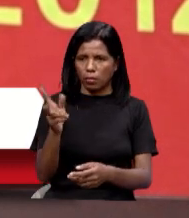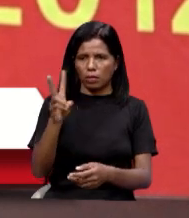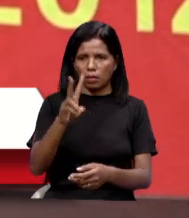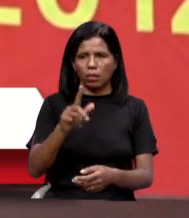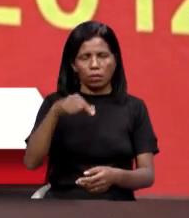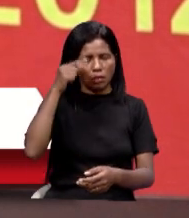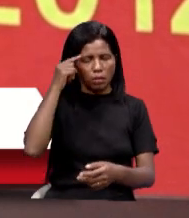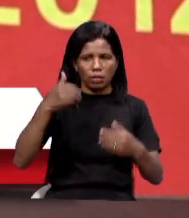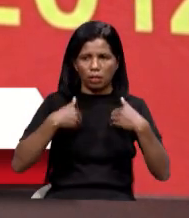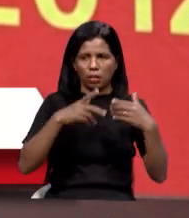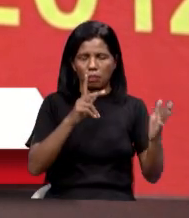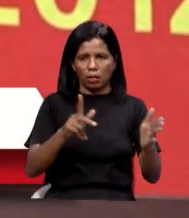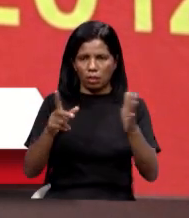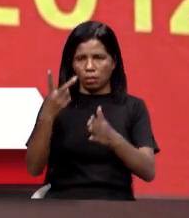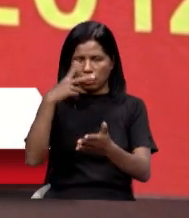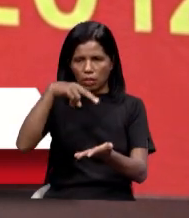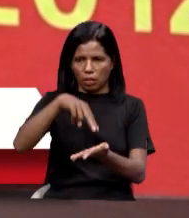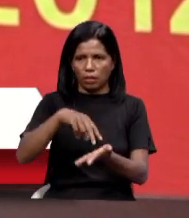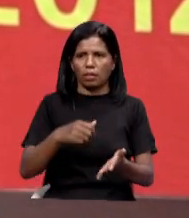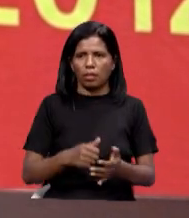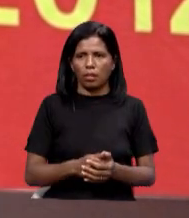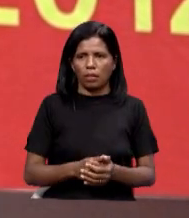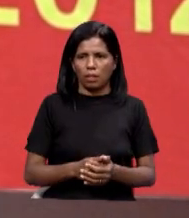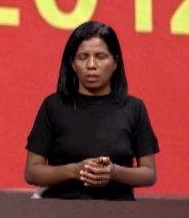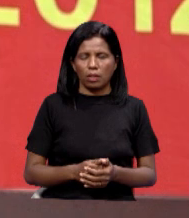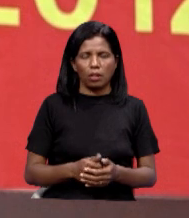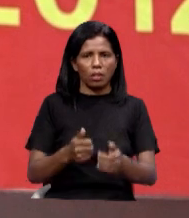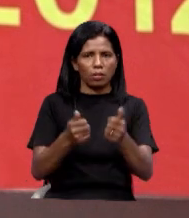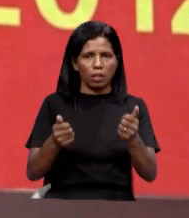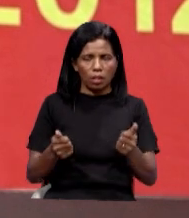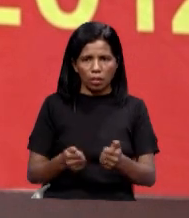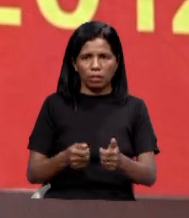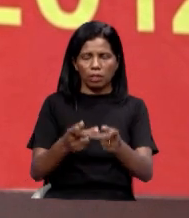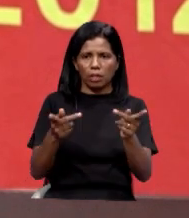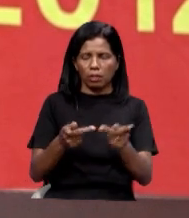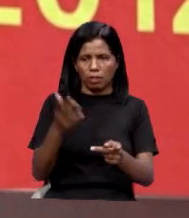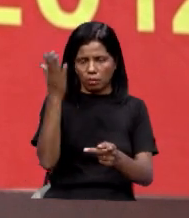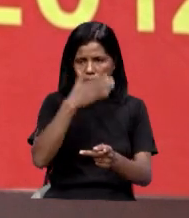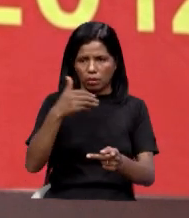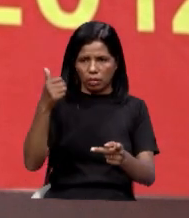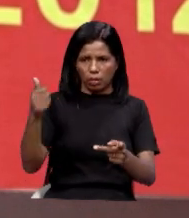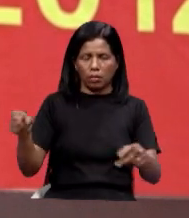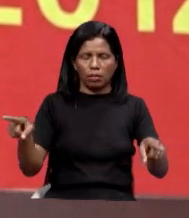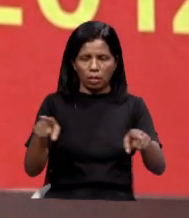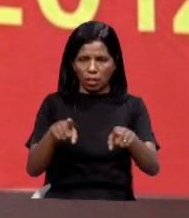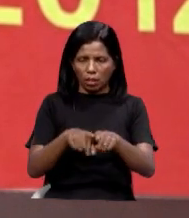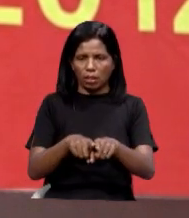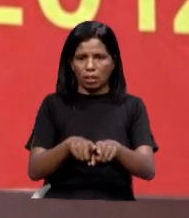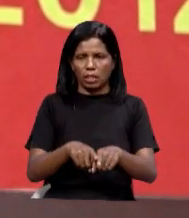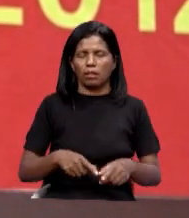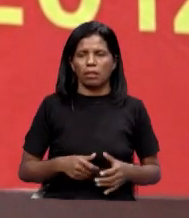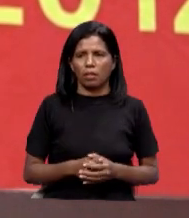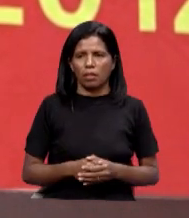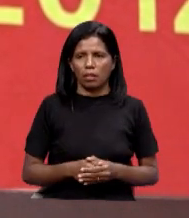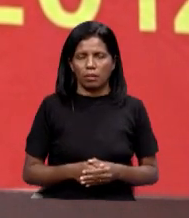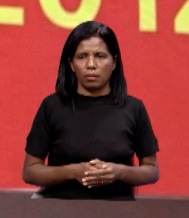2023-2030. Governo e plano do Bahia, autoridade de turismo, por nível de serviço para o setor privado,